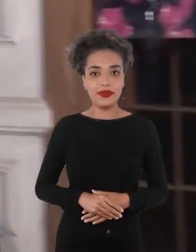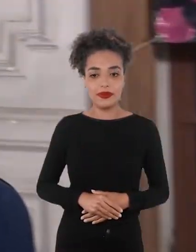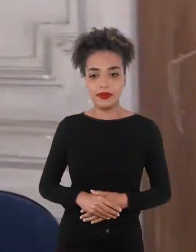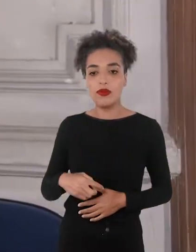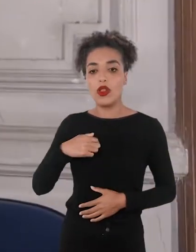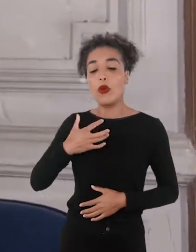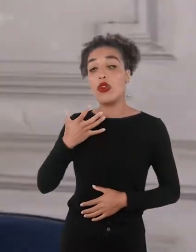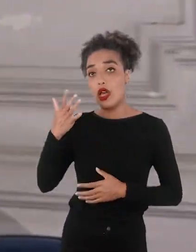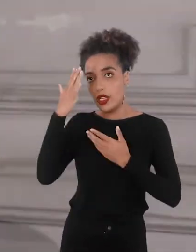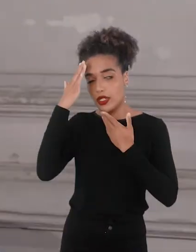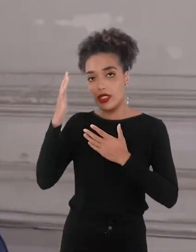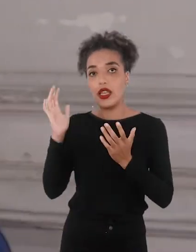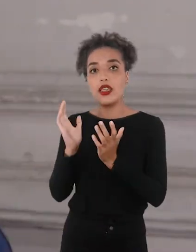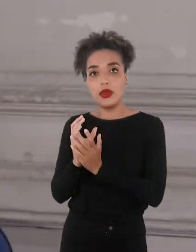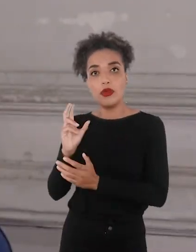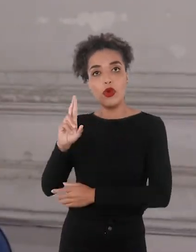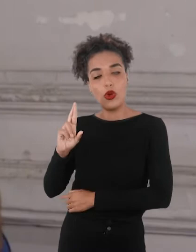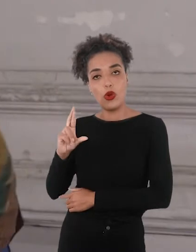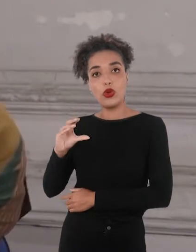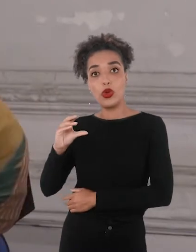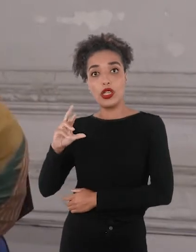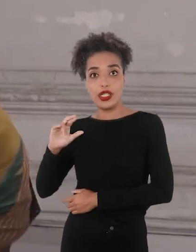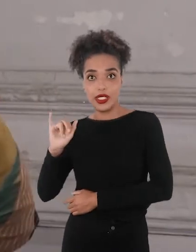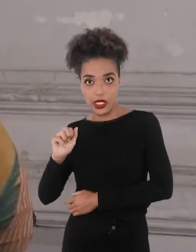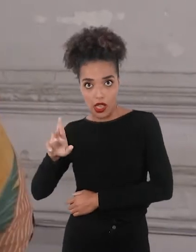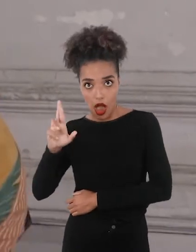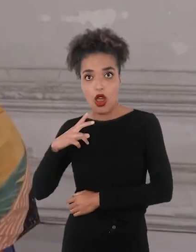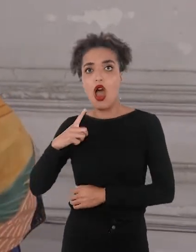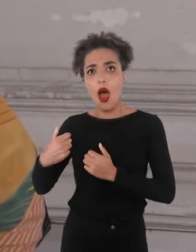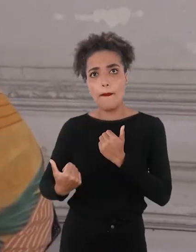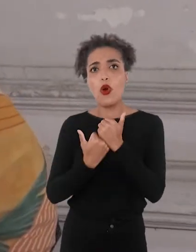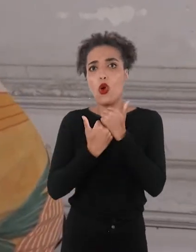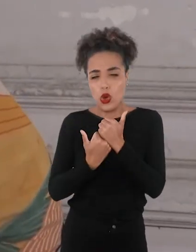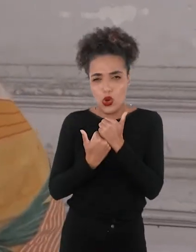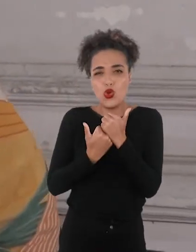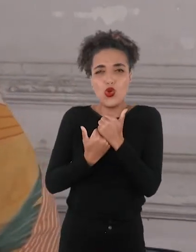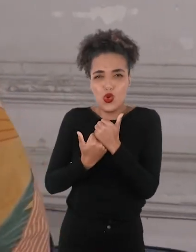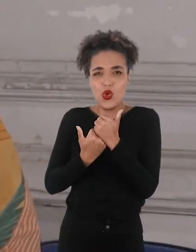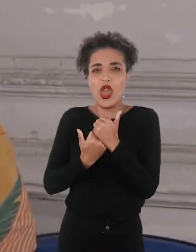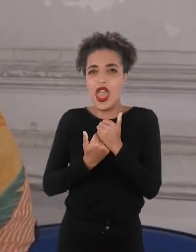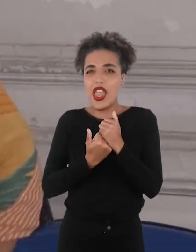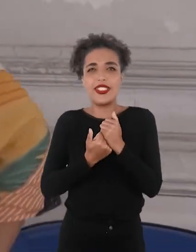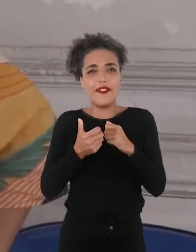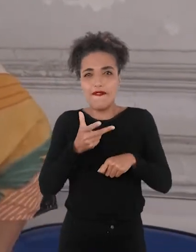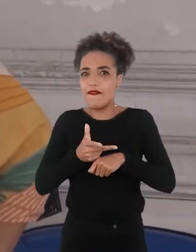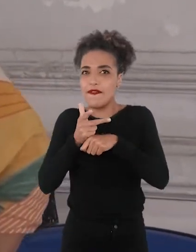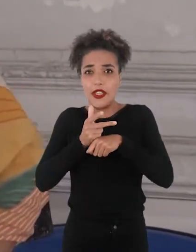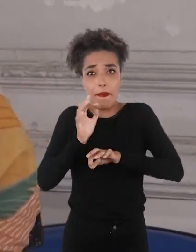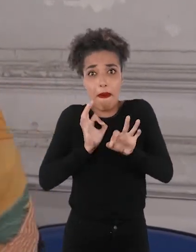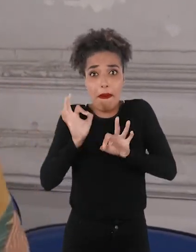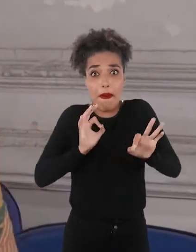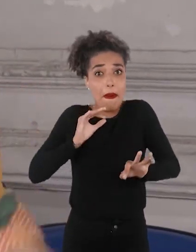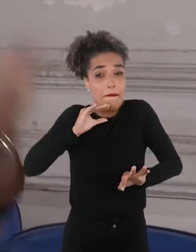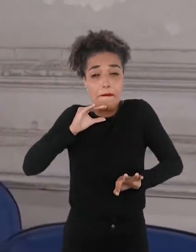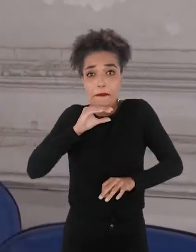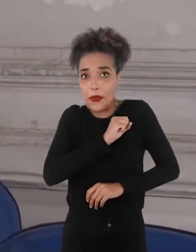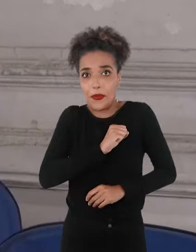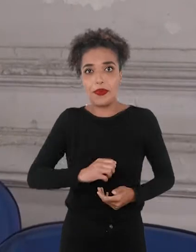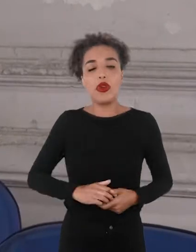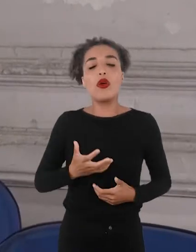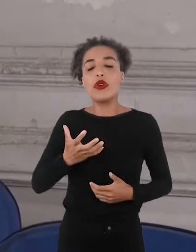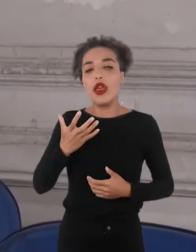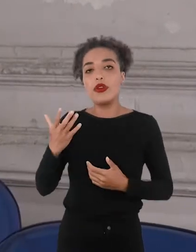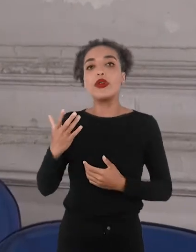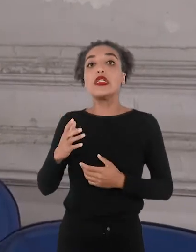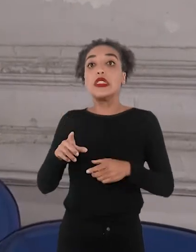Queria agradecer a equipe do Criar, que nos apoiou aí, realmente fizeram esse vídeo em tempo recorde. Né? E queria,